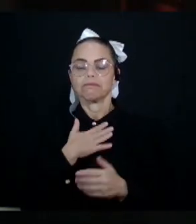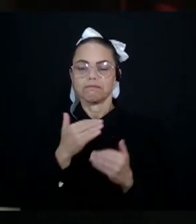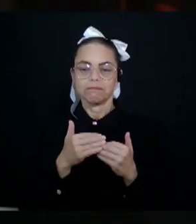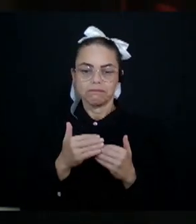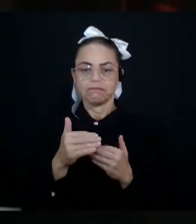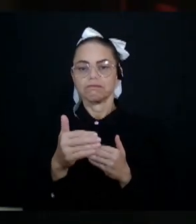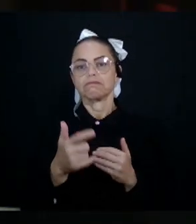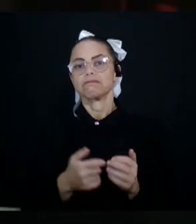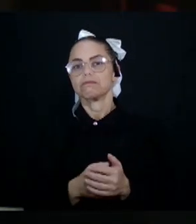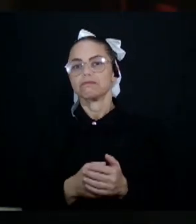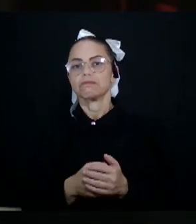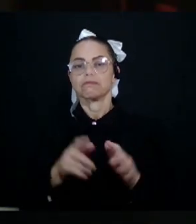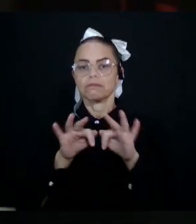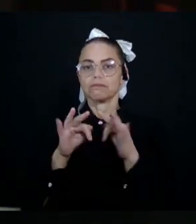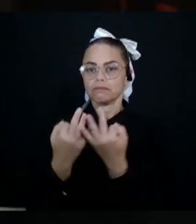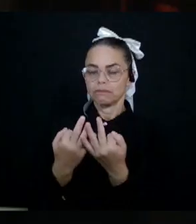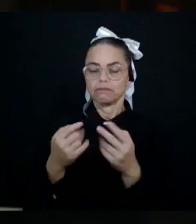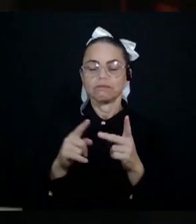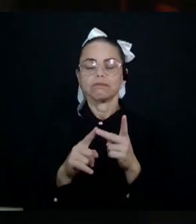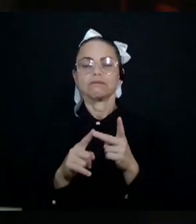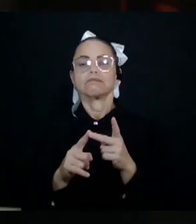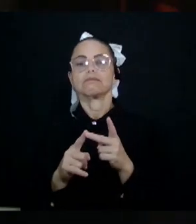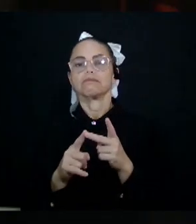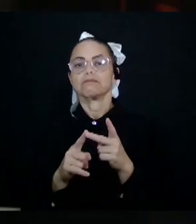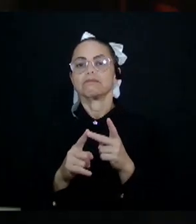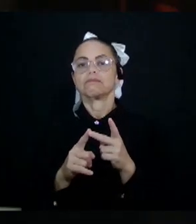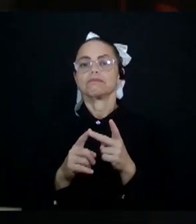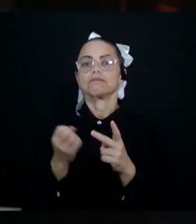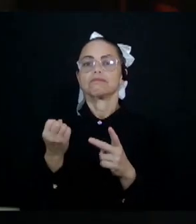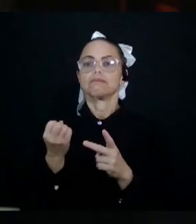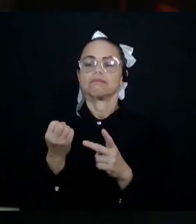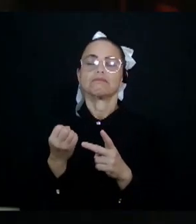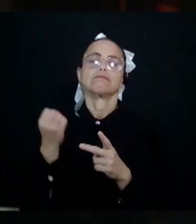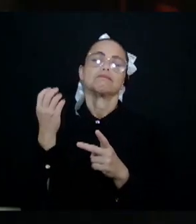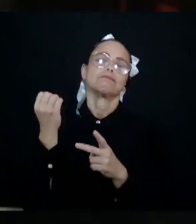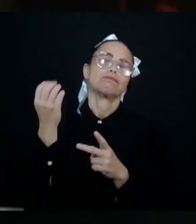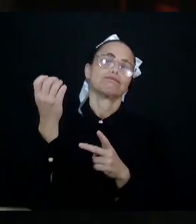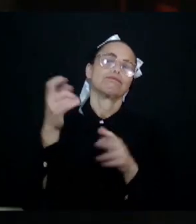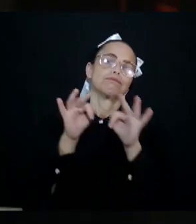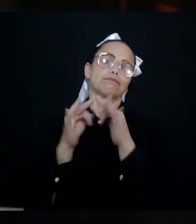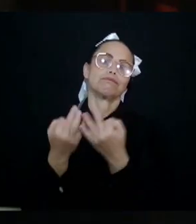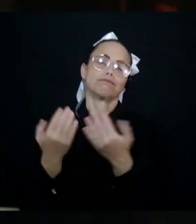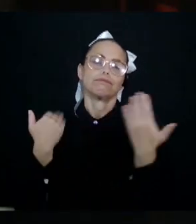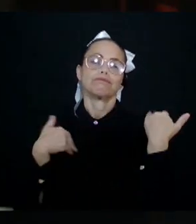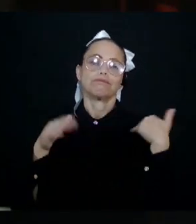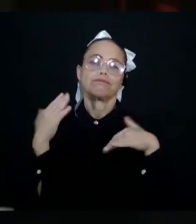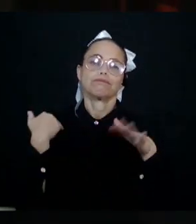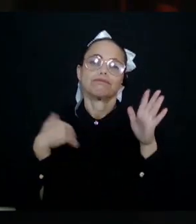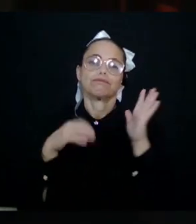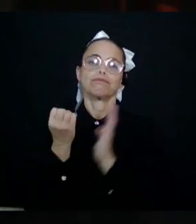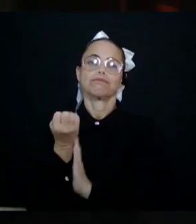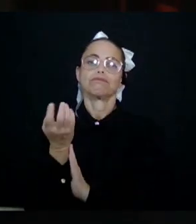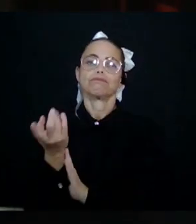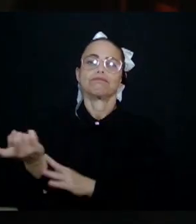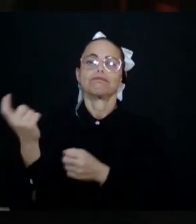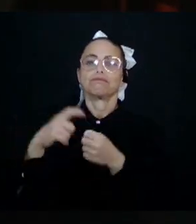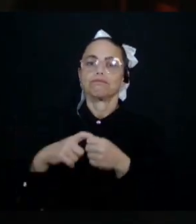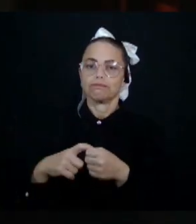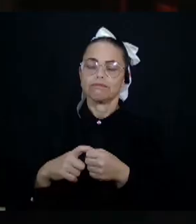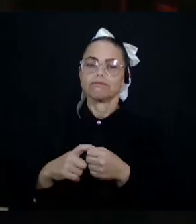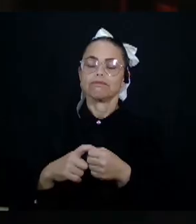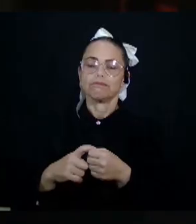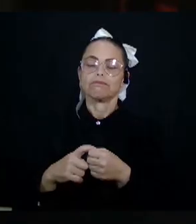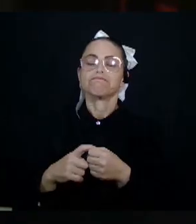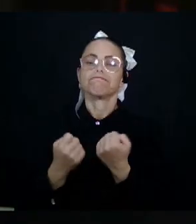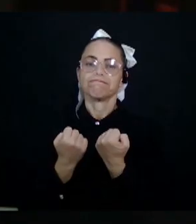para famílias, de repente, que saiu em família, que foi, que passeou, que viajou e daí precisa voltar. A carga é bem mais